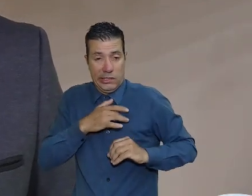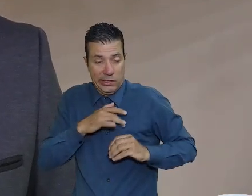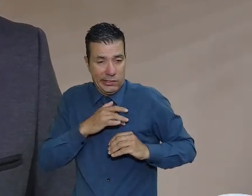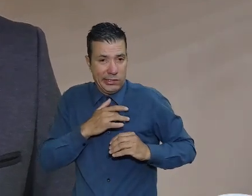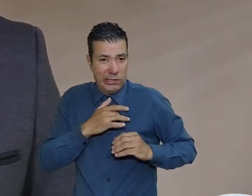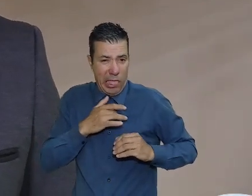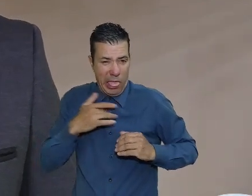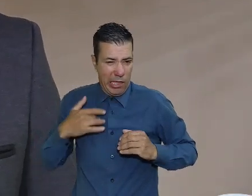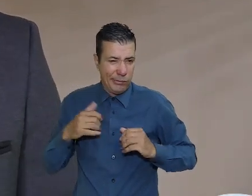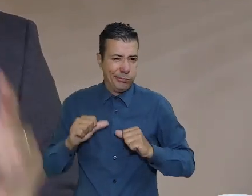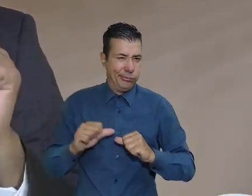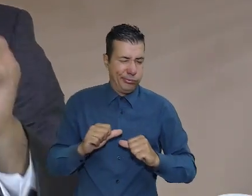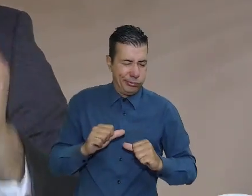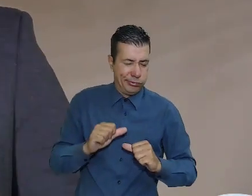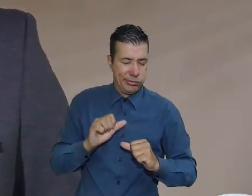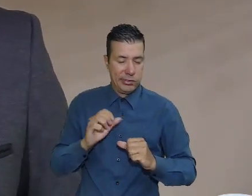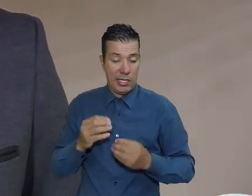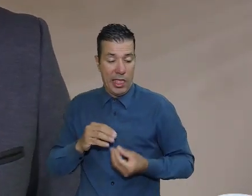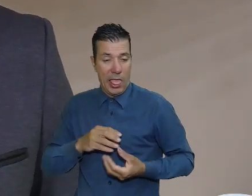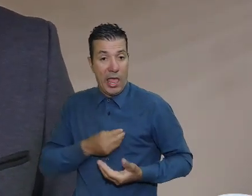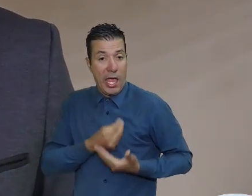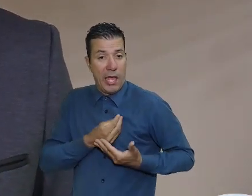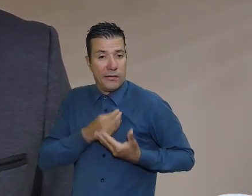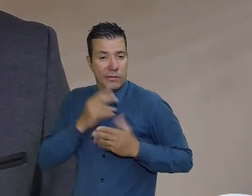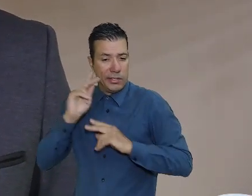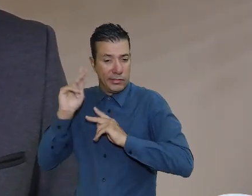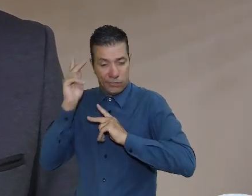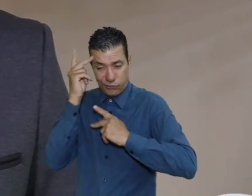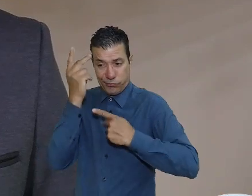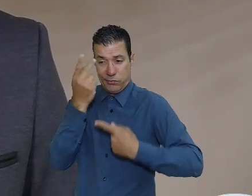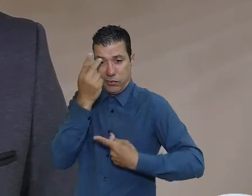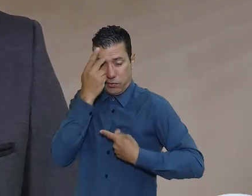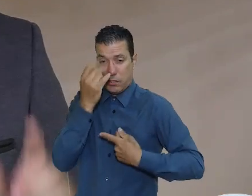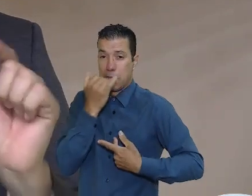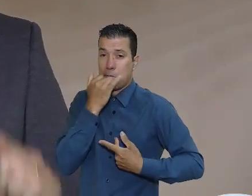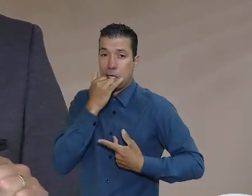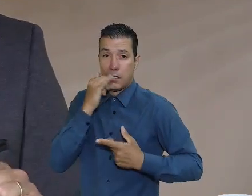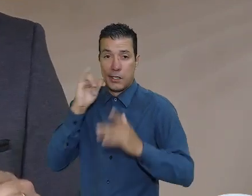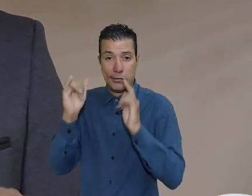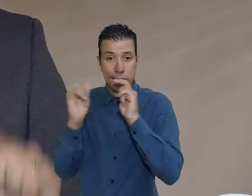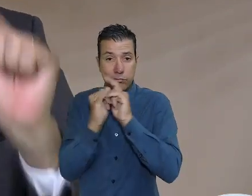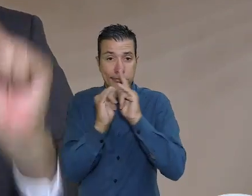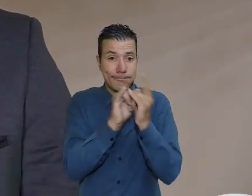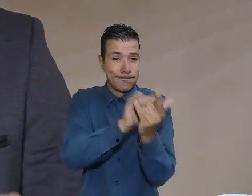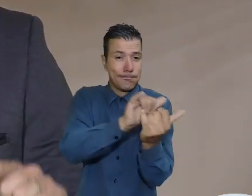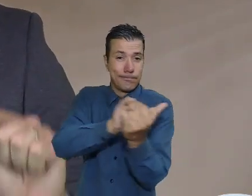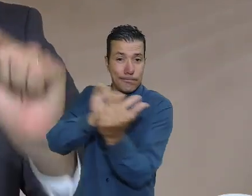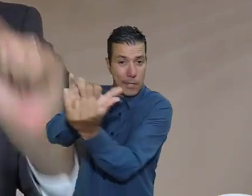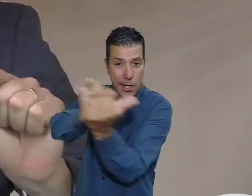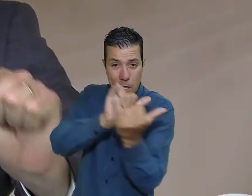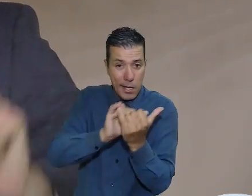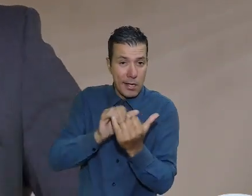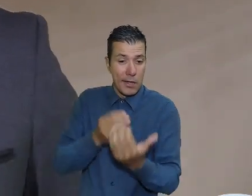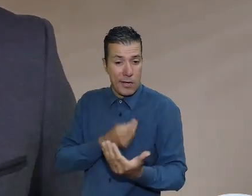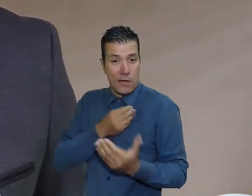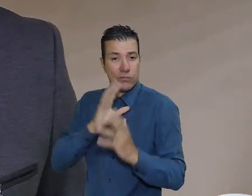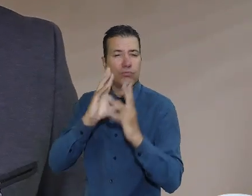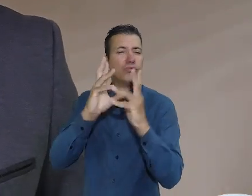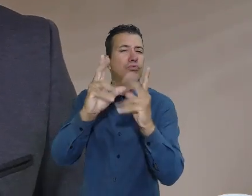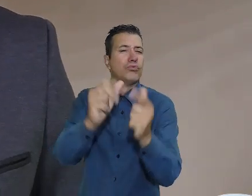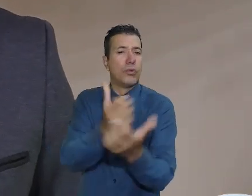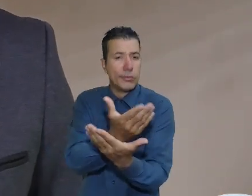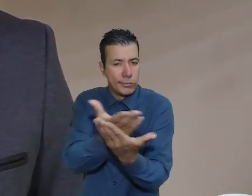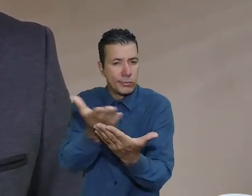seja curado, que a alma dessas pessoas seja restaurada e que o perdão de Cristo Jesus aconteça na vida de cada um